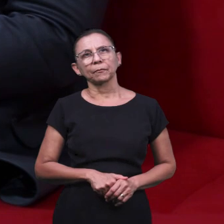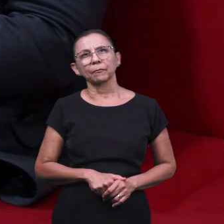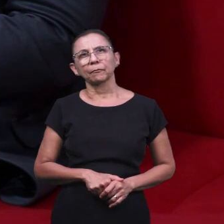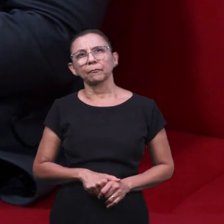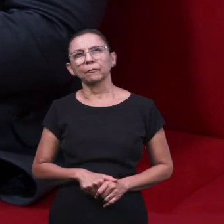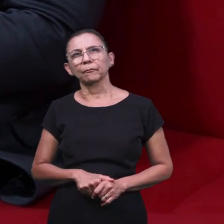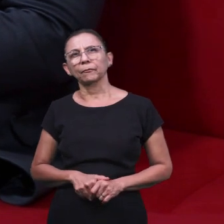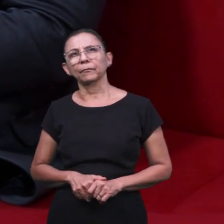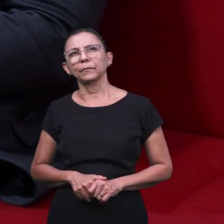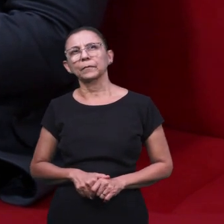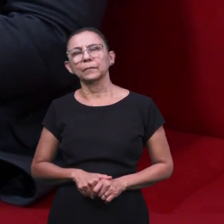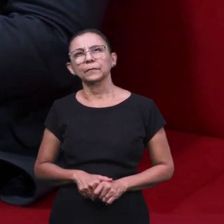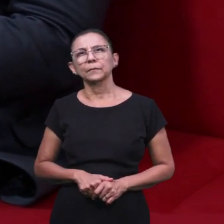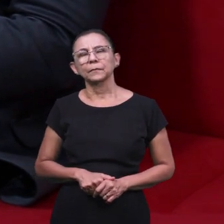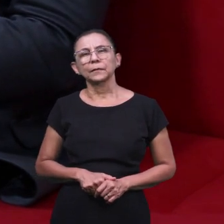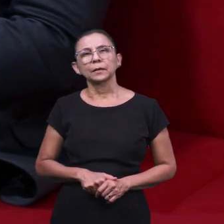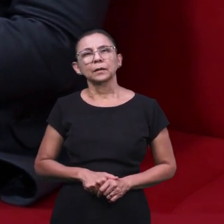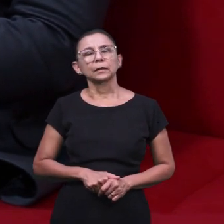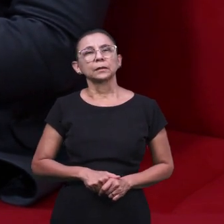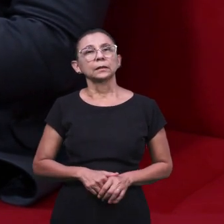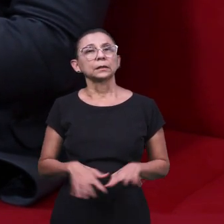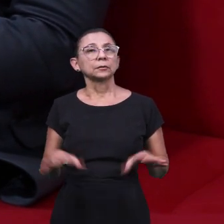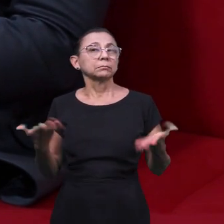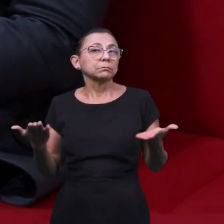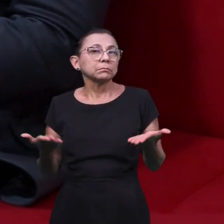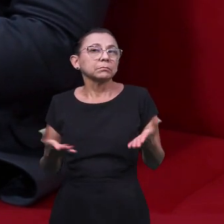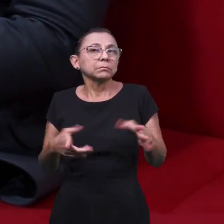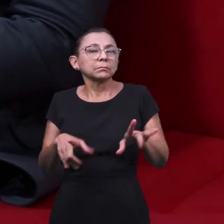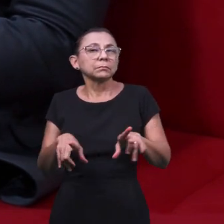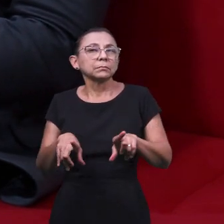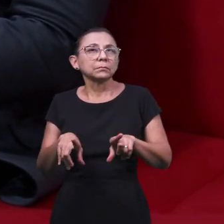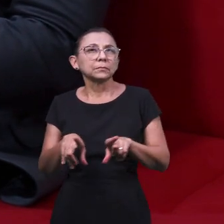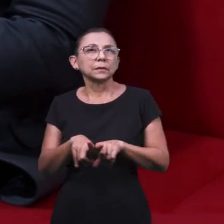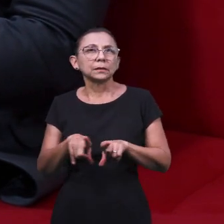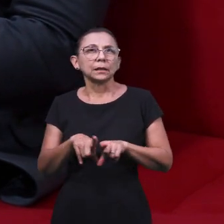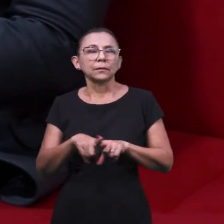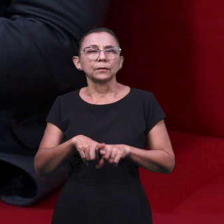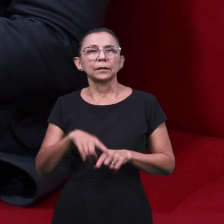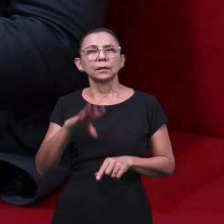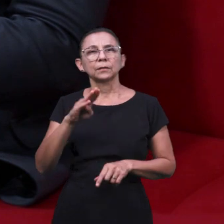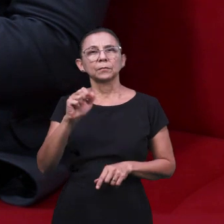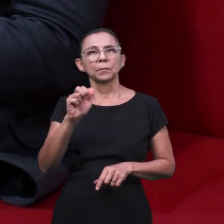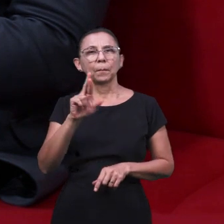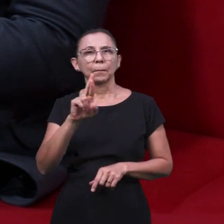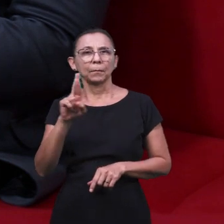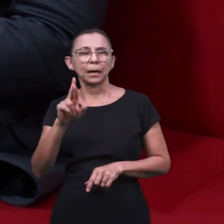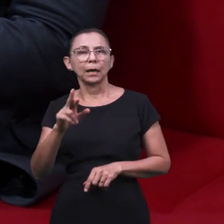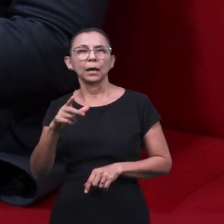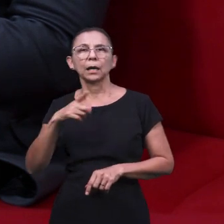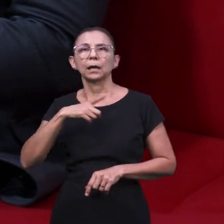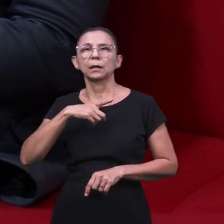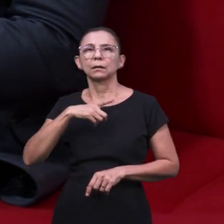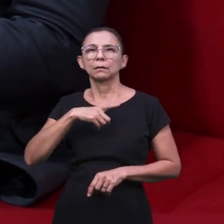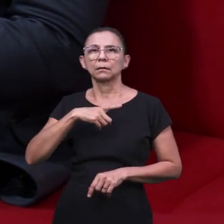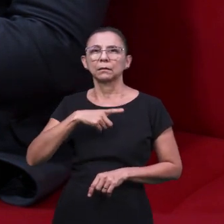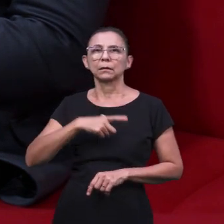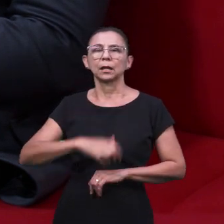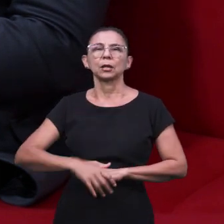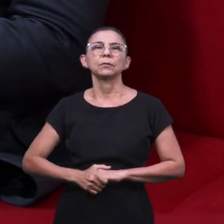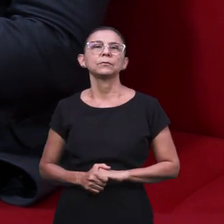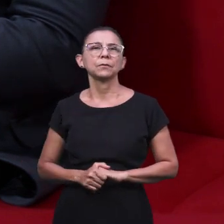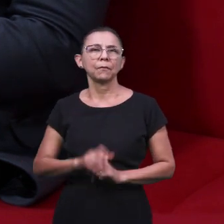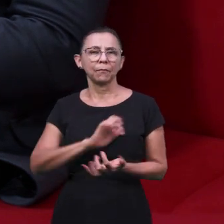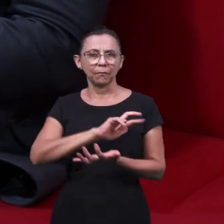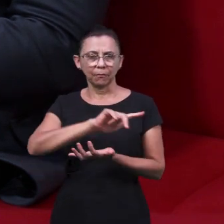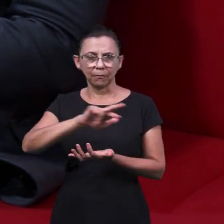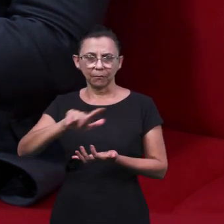tido, desde a Reforma, né? Né? Então, e ele, depois dele, também tem uma grande galeria de compositores para